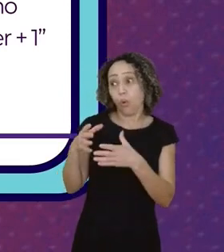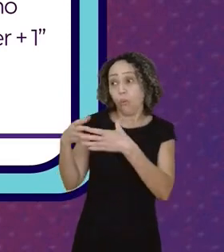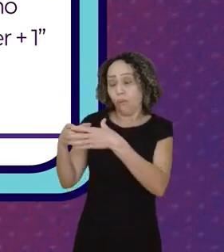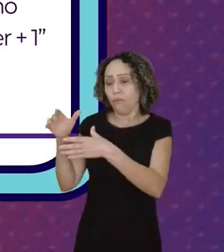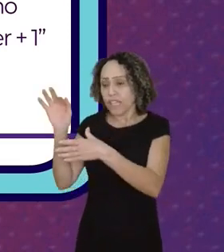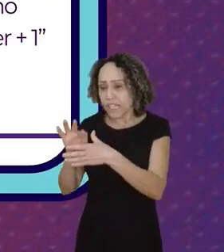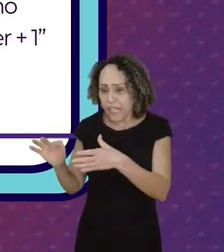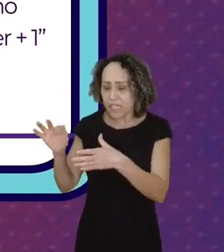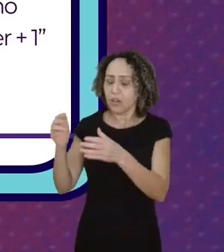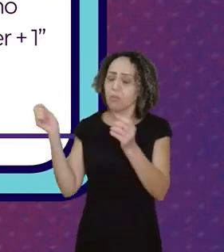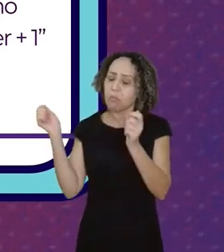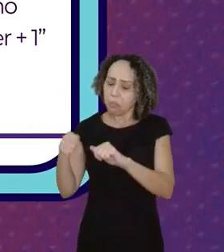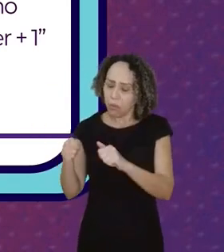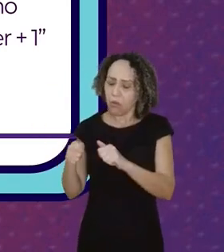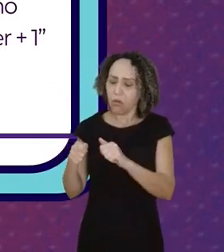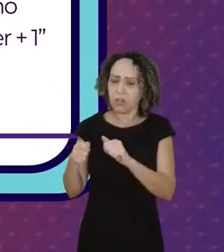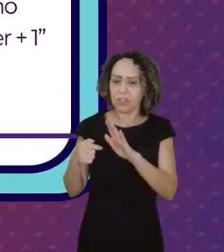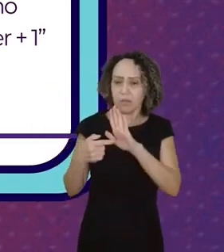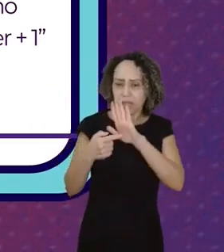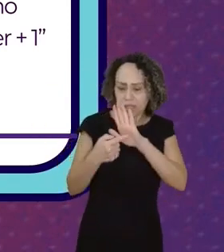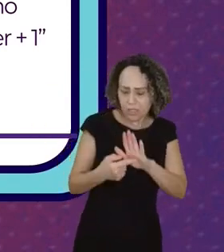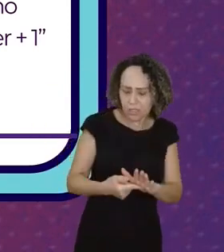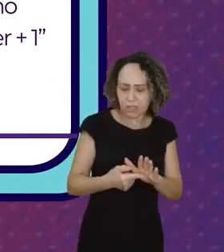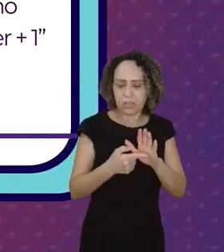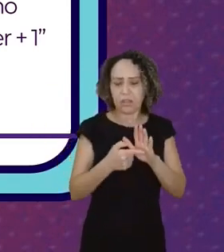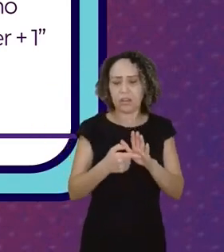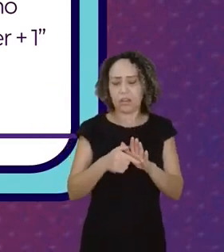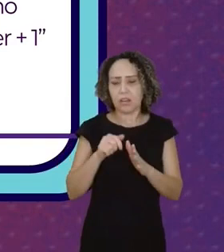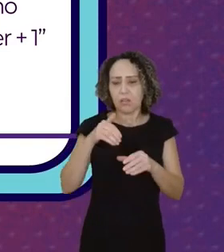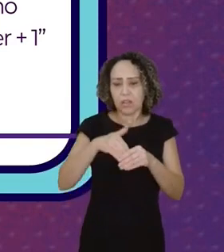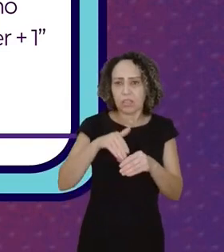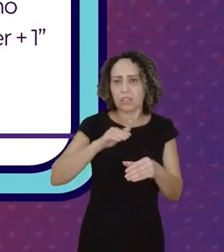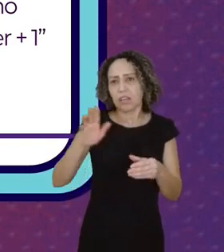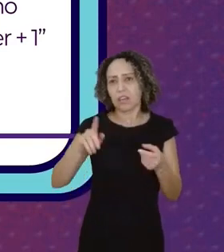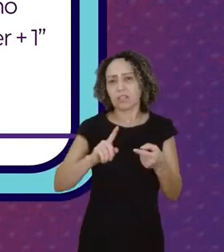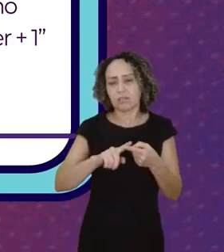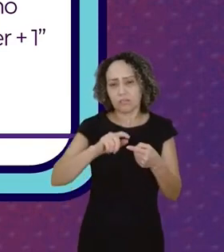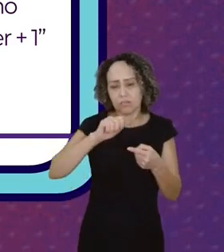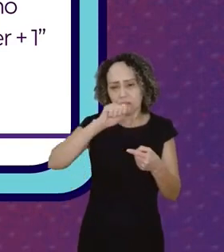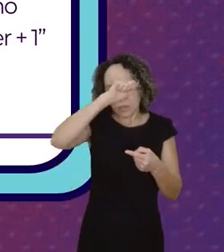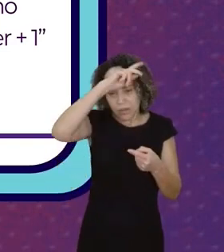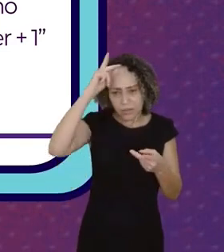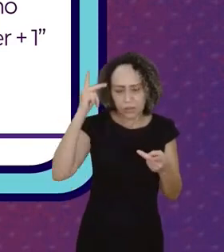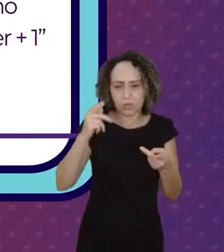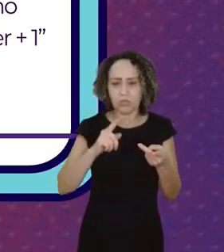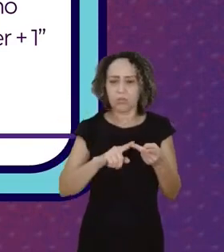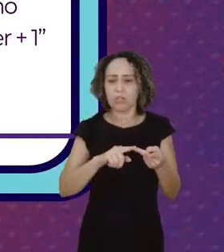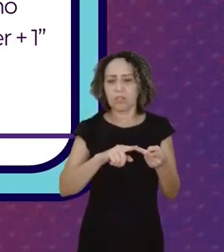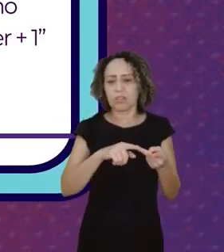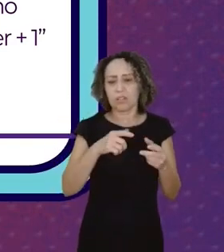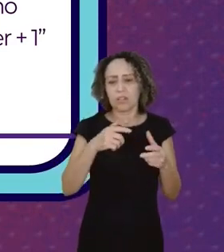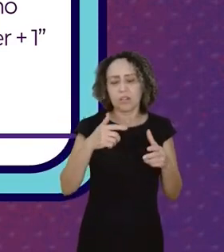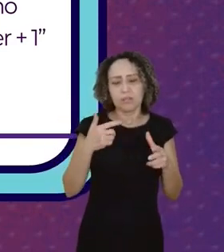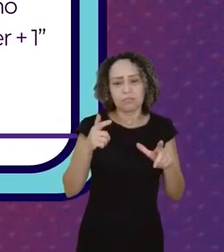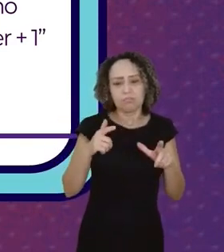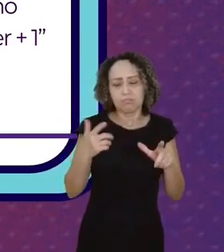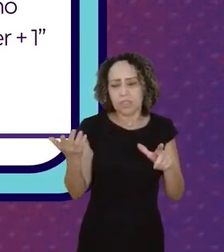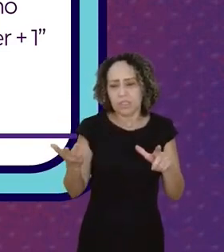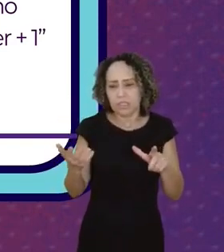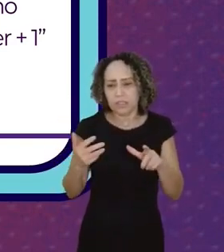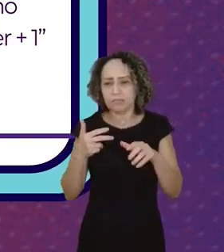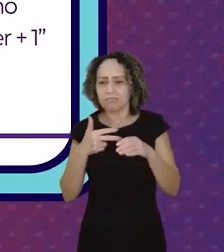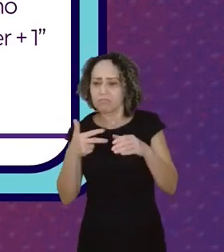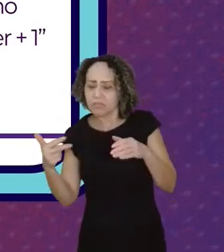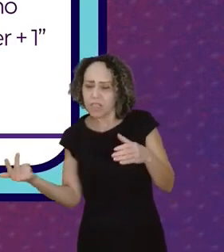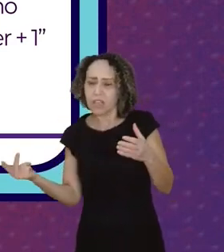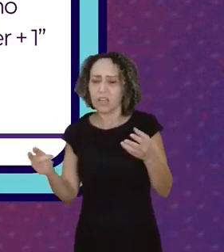Câmara Legislativa, Assembleias Legislativas e câmaras municipais, no total de até 100% do número